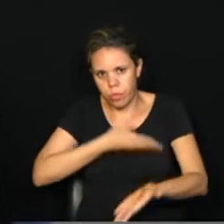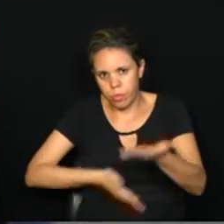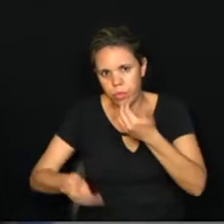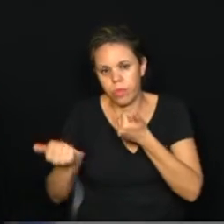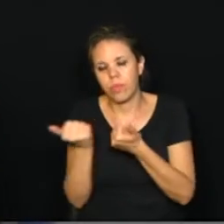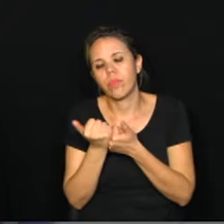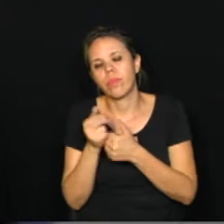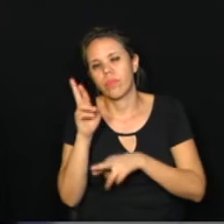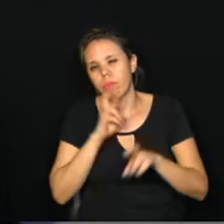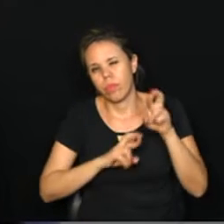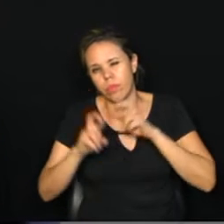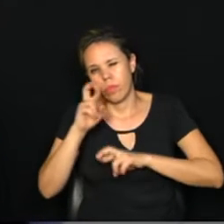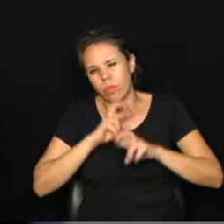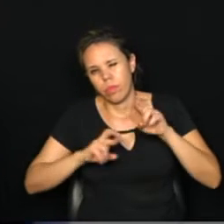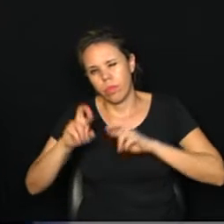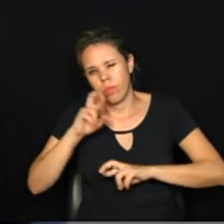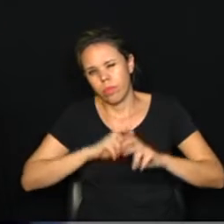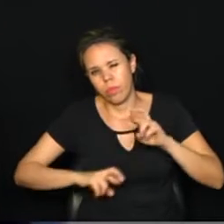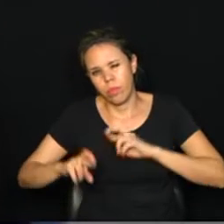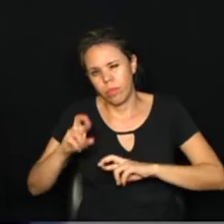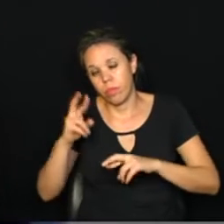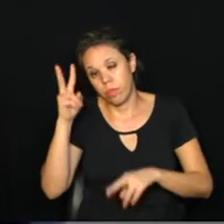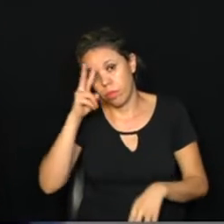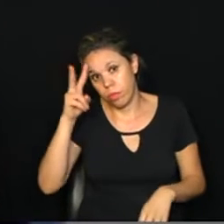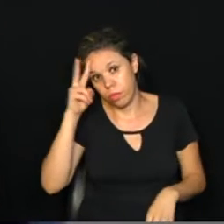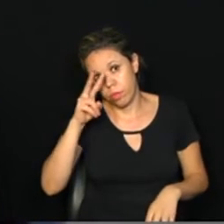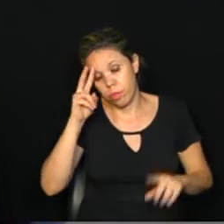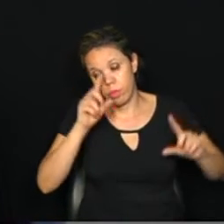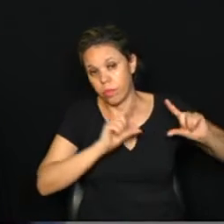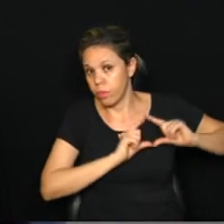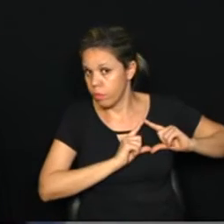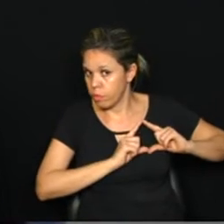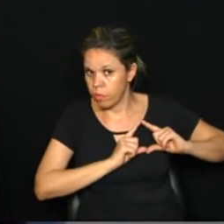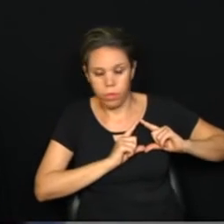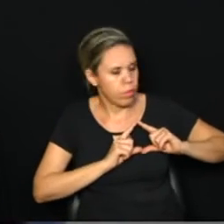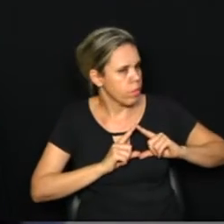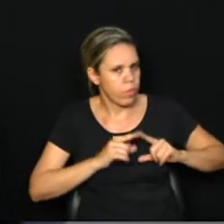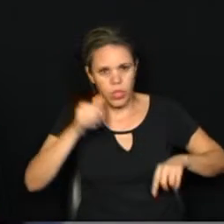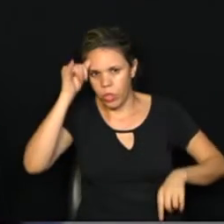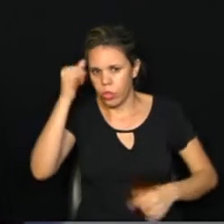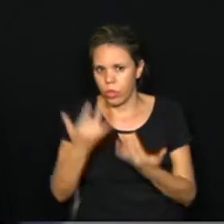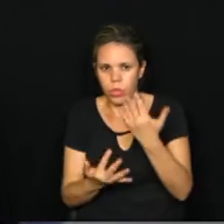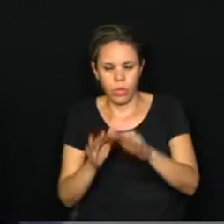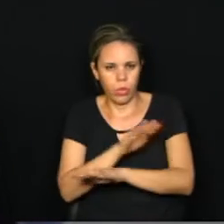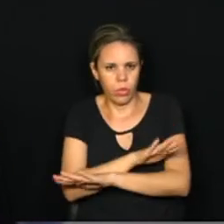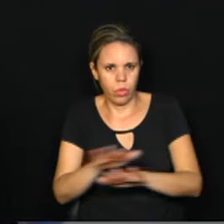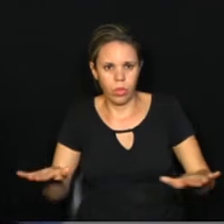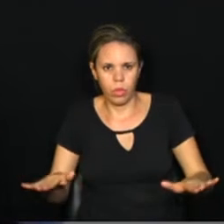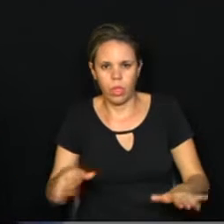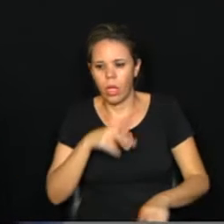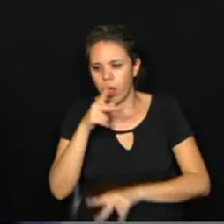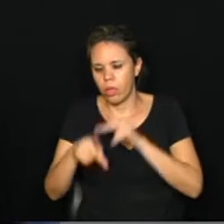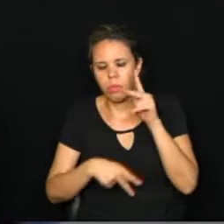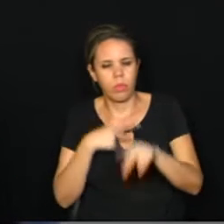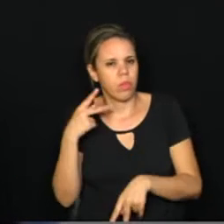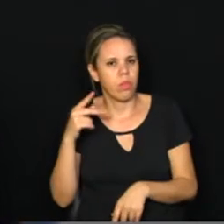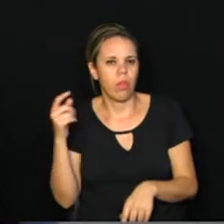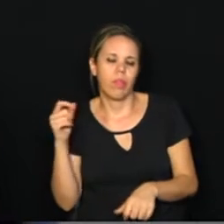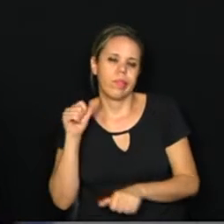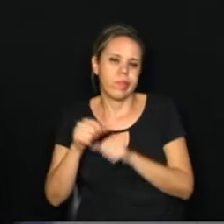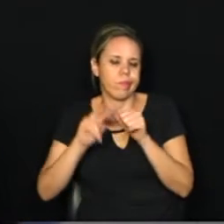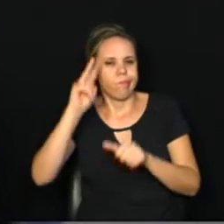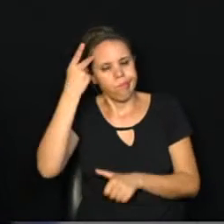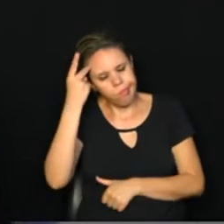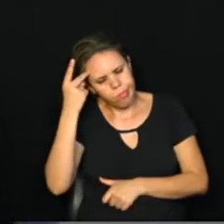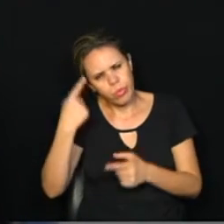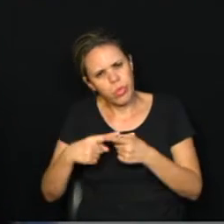esse monitoramento. Cabe lembrar que a Defesa Civil não combate incêndio. Há um engano muito significativo nas pessoas. Por